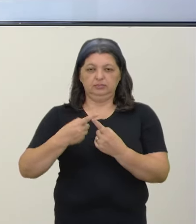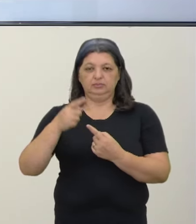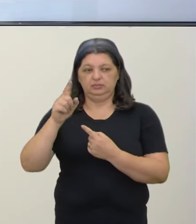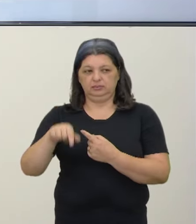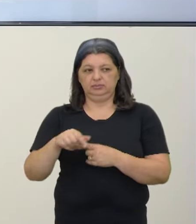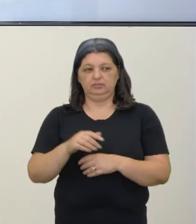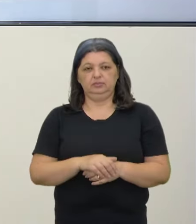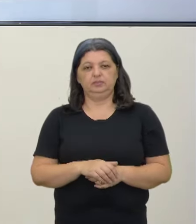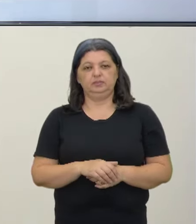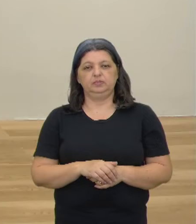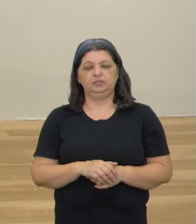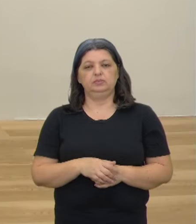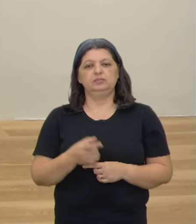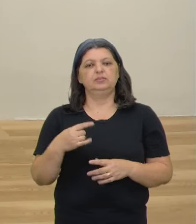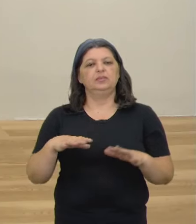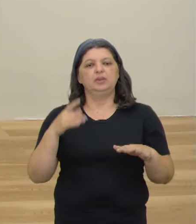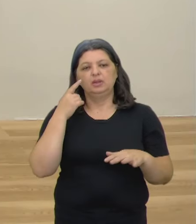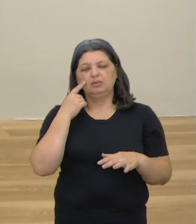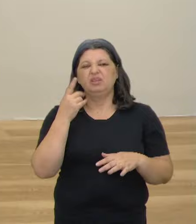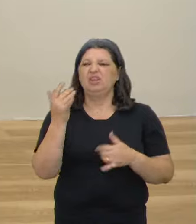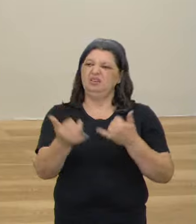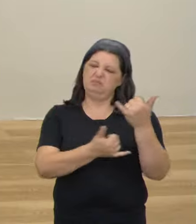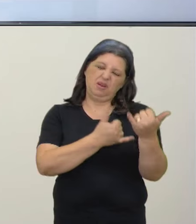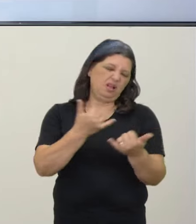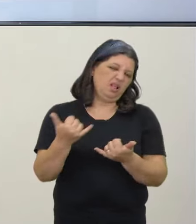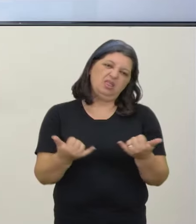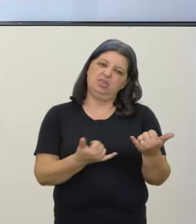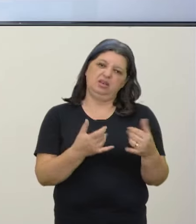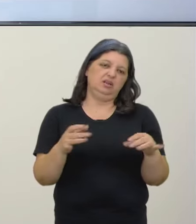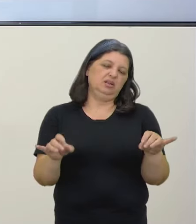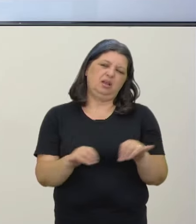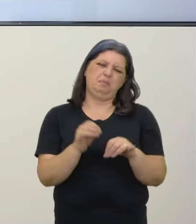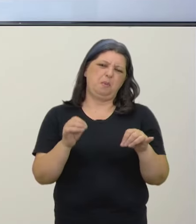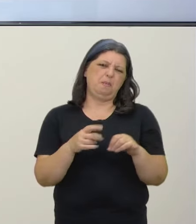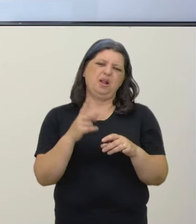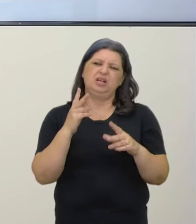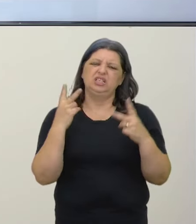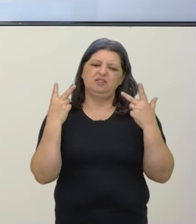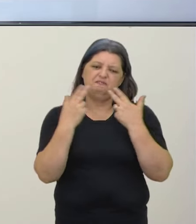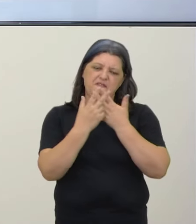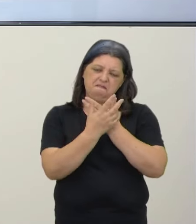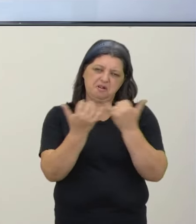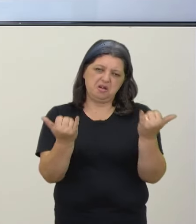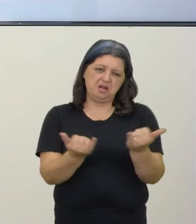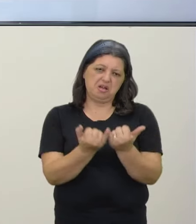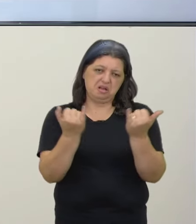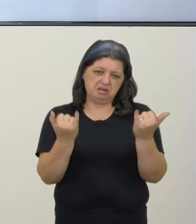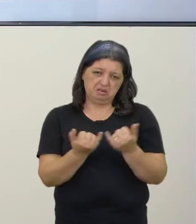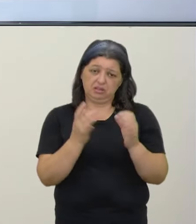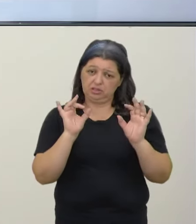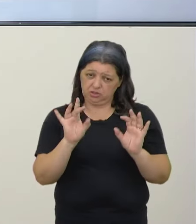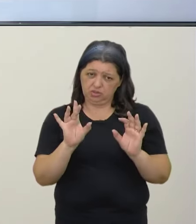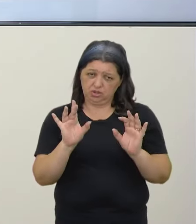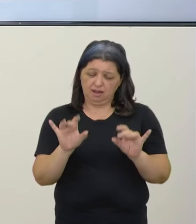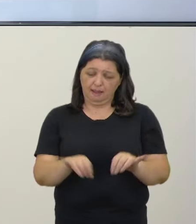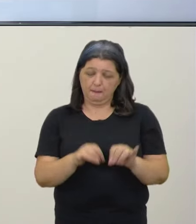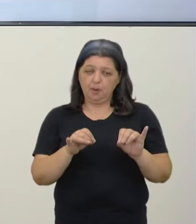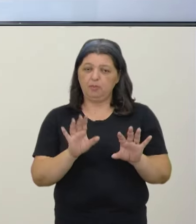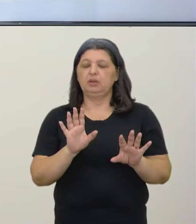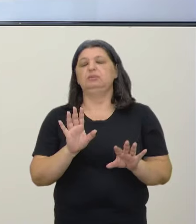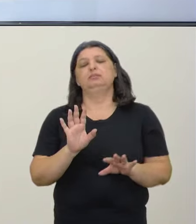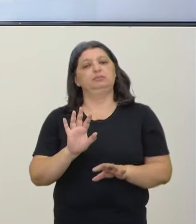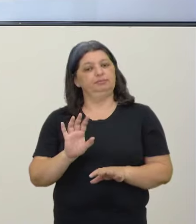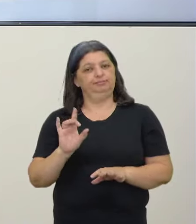a gente encara como brincadeira. Ai, gente, é brincadeira. Ai, é fofoca. Ai, é besteira. Mas não, tem muitas